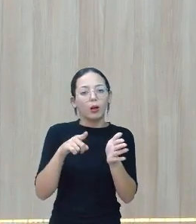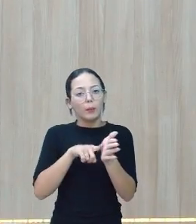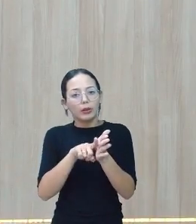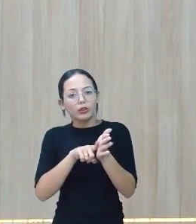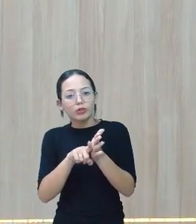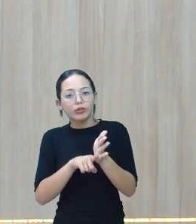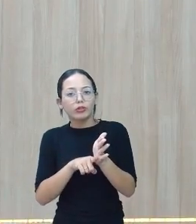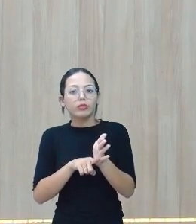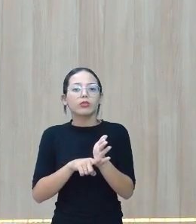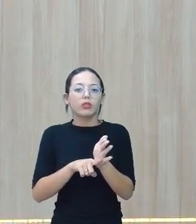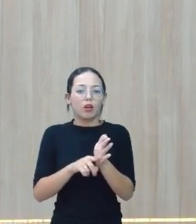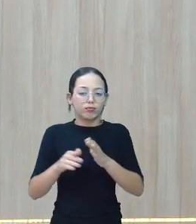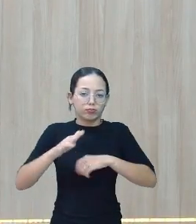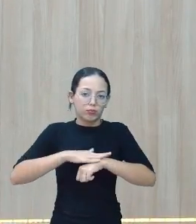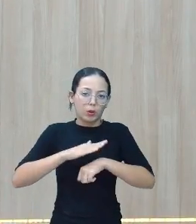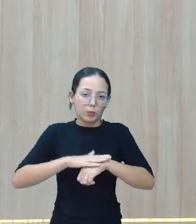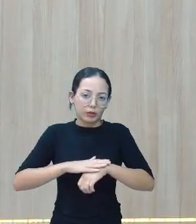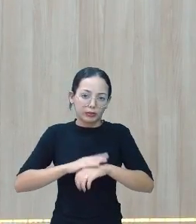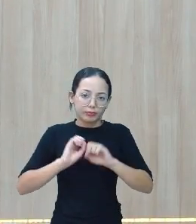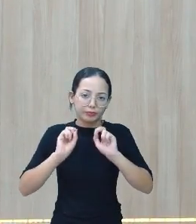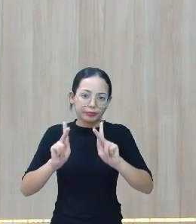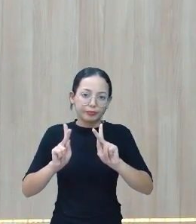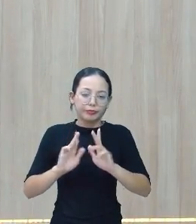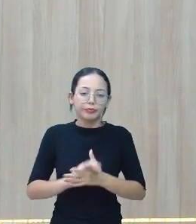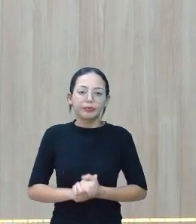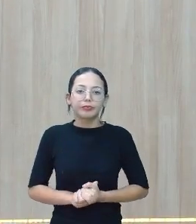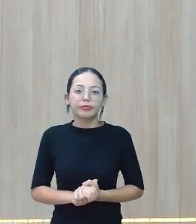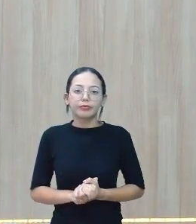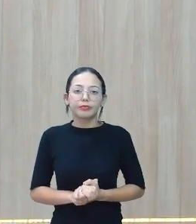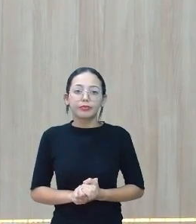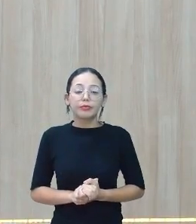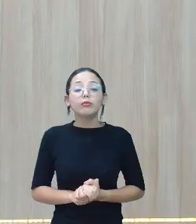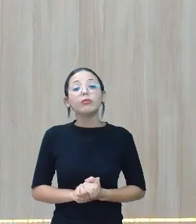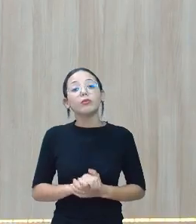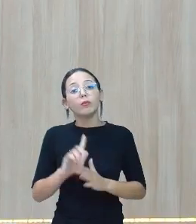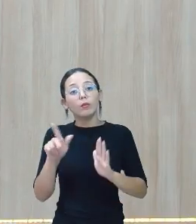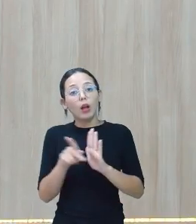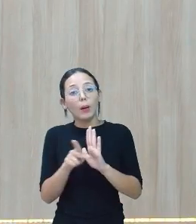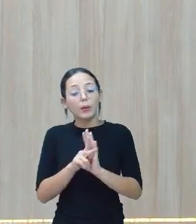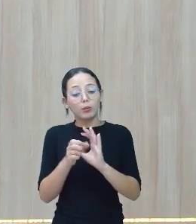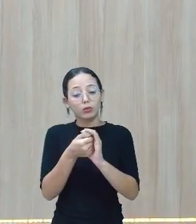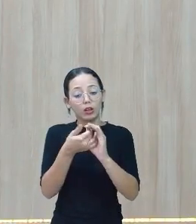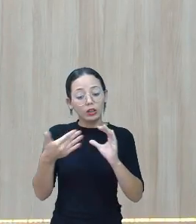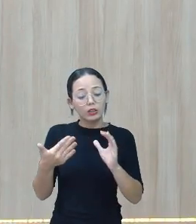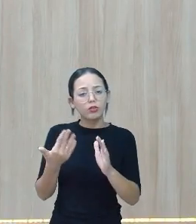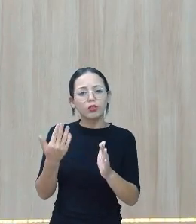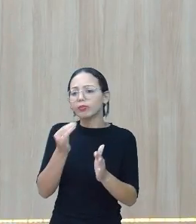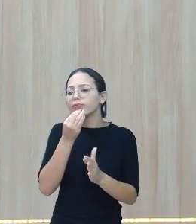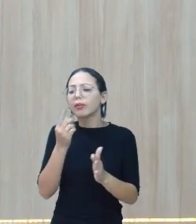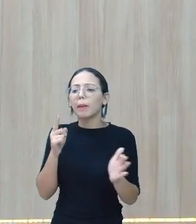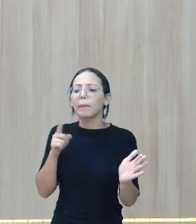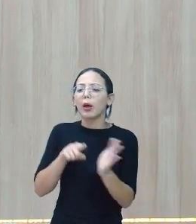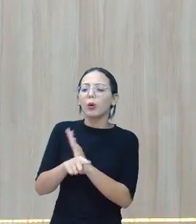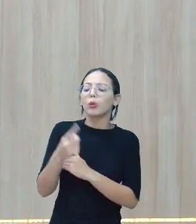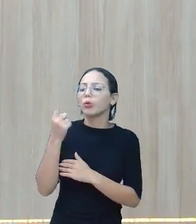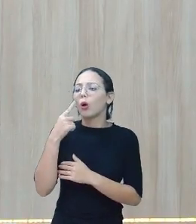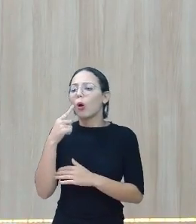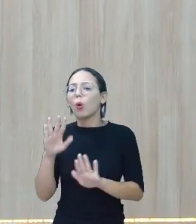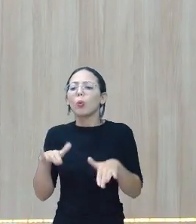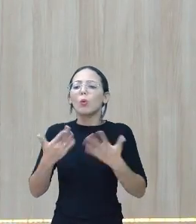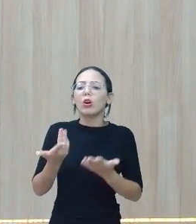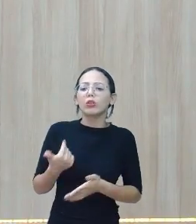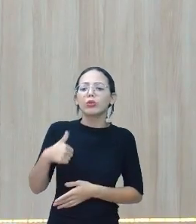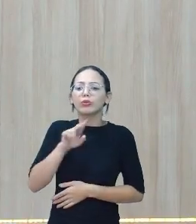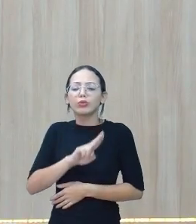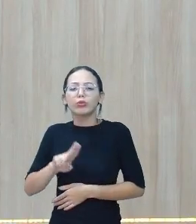de uma determinada situação, tá certo? Então, é um daqueles elementos que você pergunta muitas vezes, quando é que eu vou usar